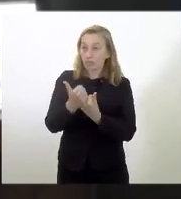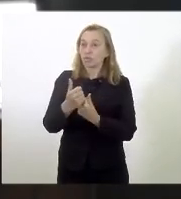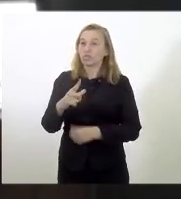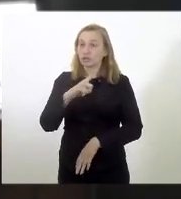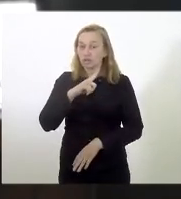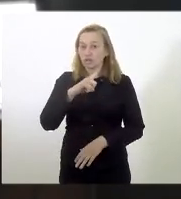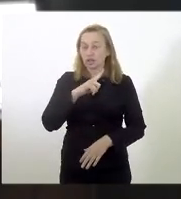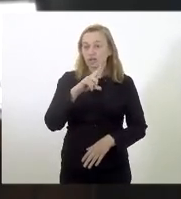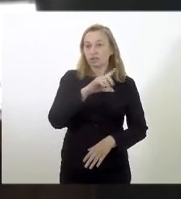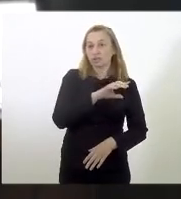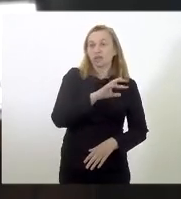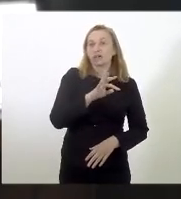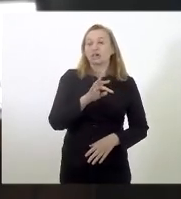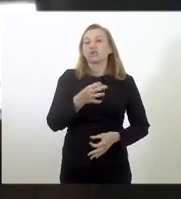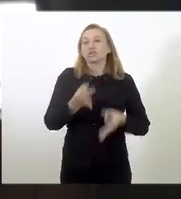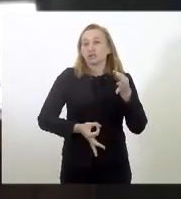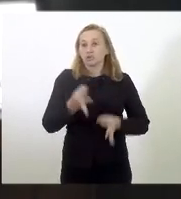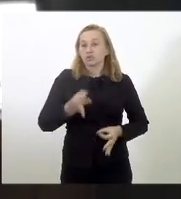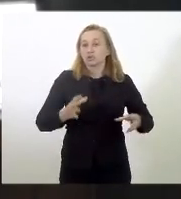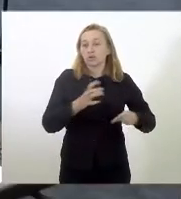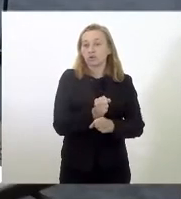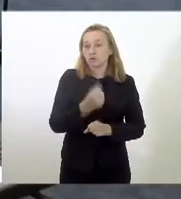muito obrigado a todos.